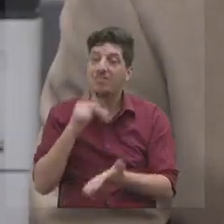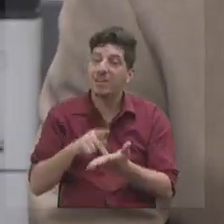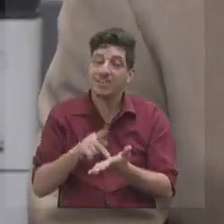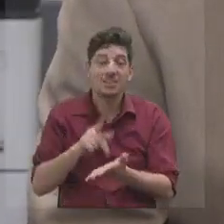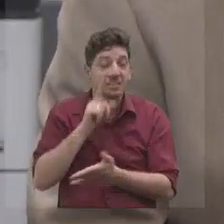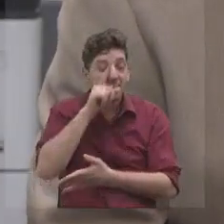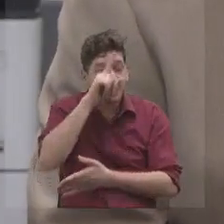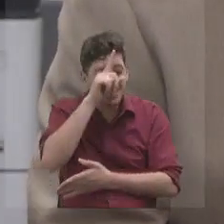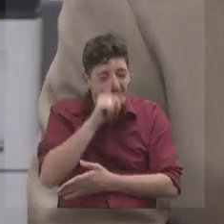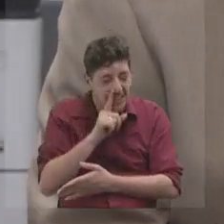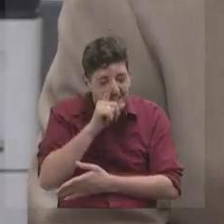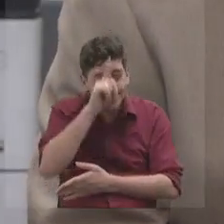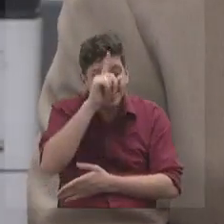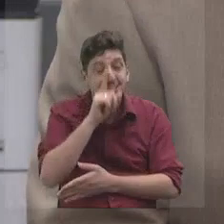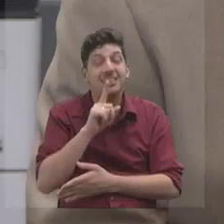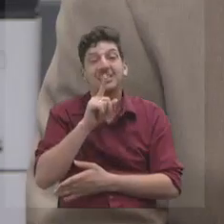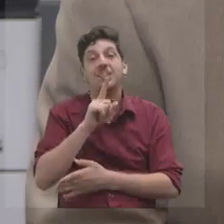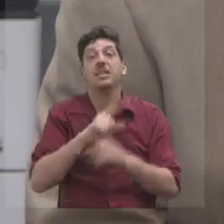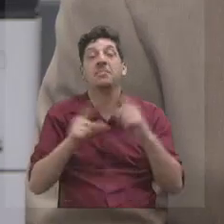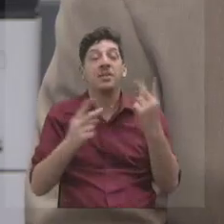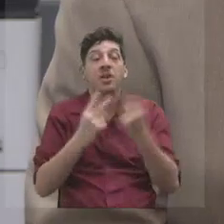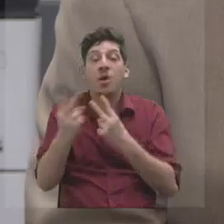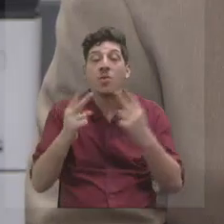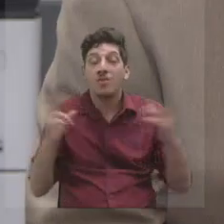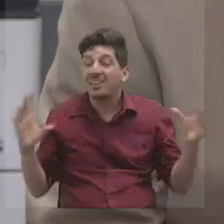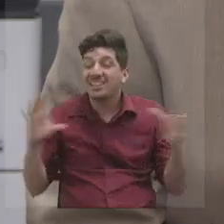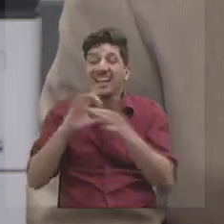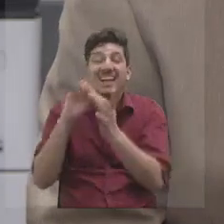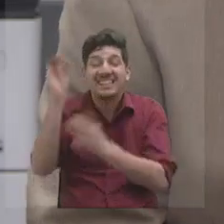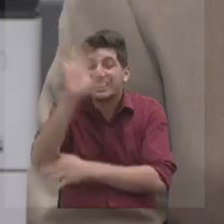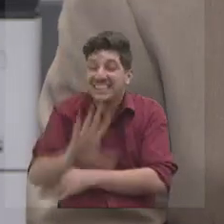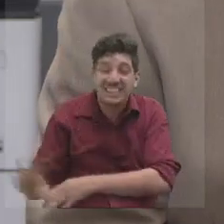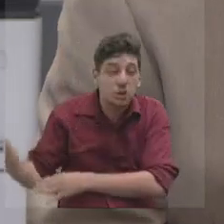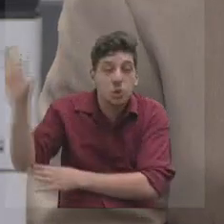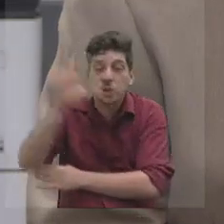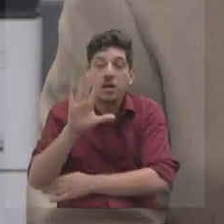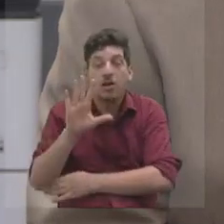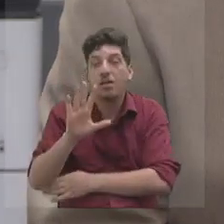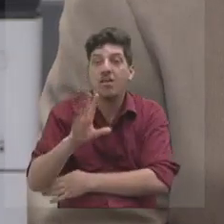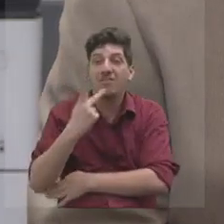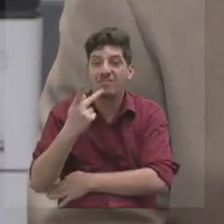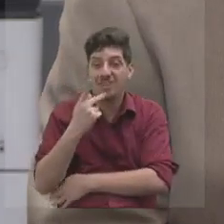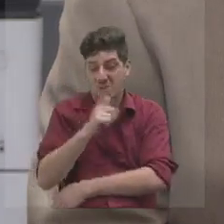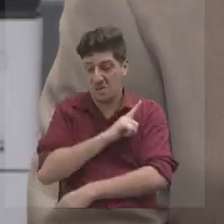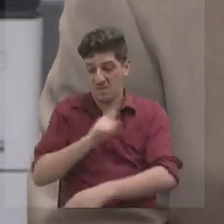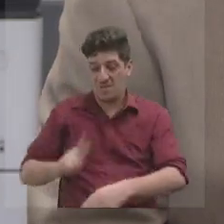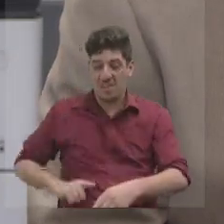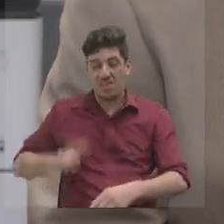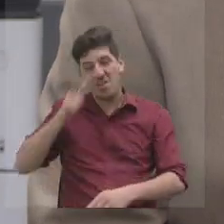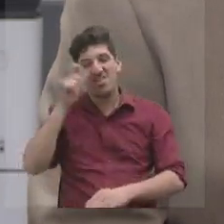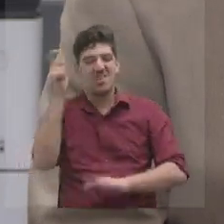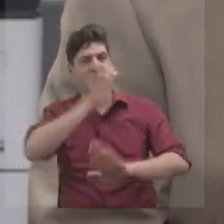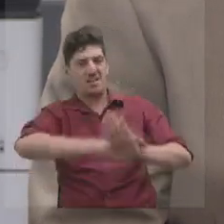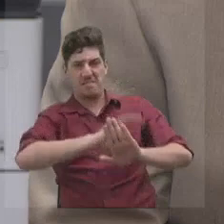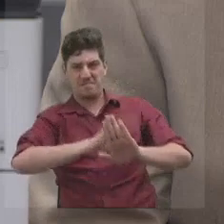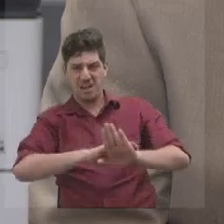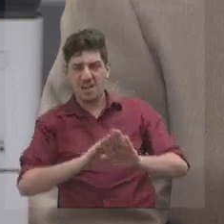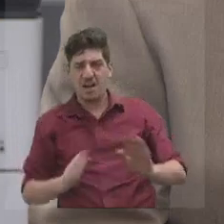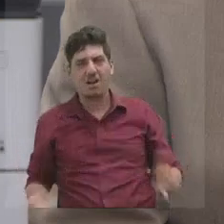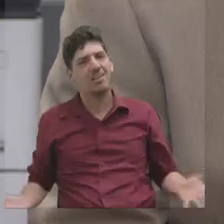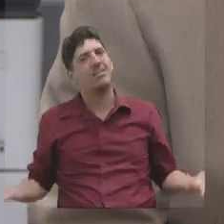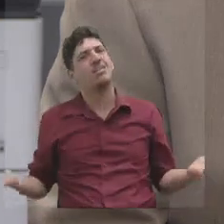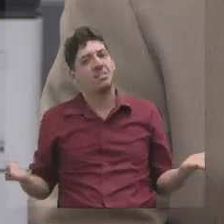uma rodovia de integração nacional e falar que o governador tá beneficiando a si próprio aí